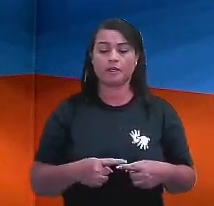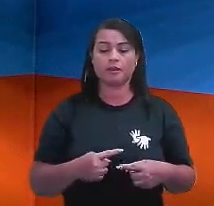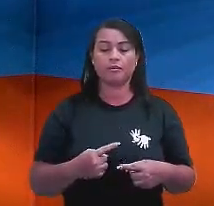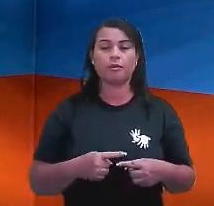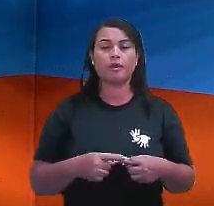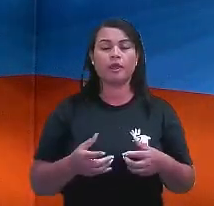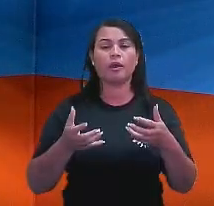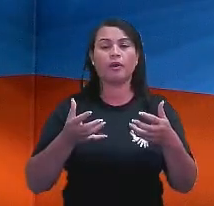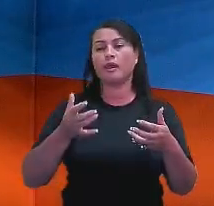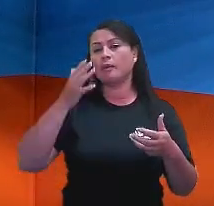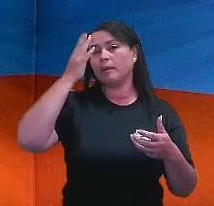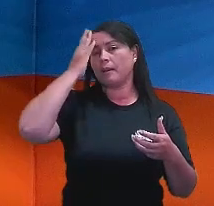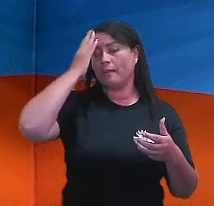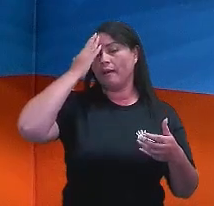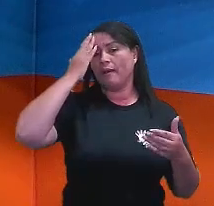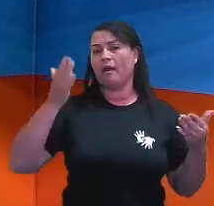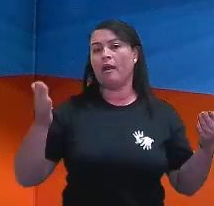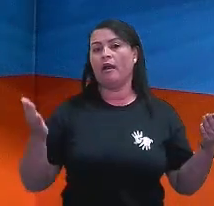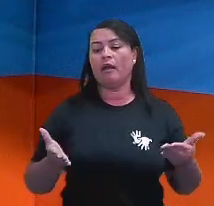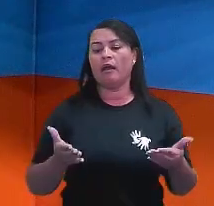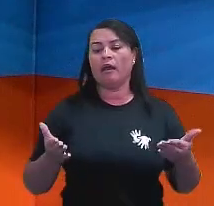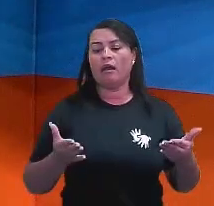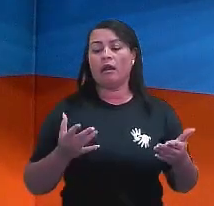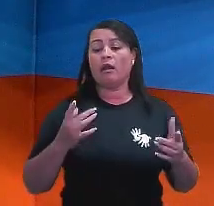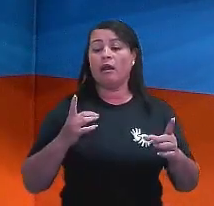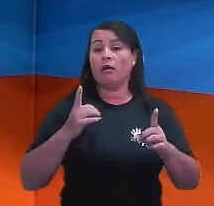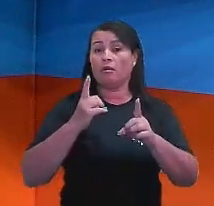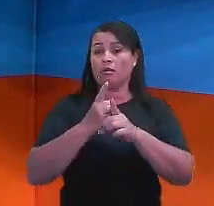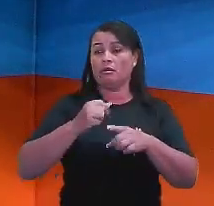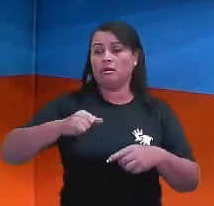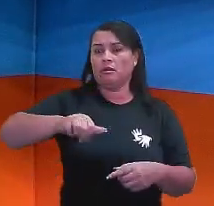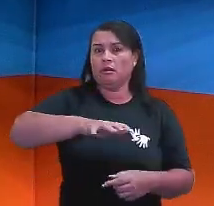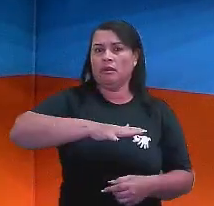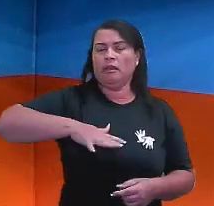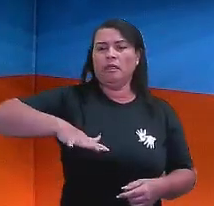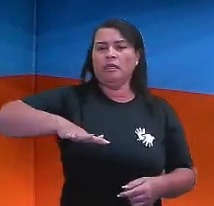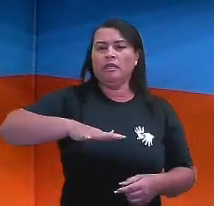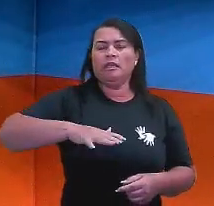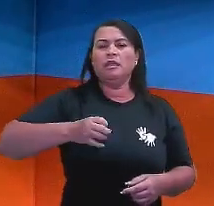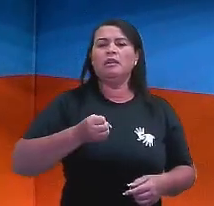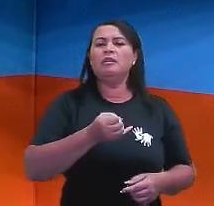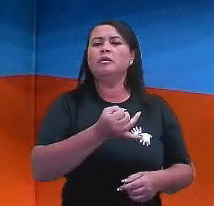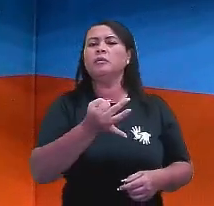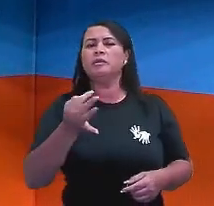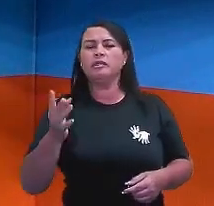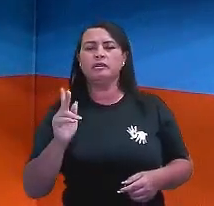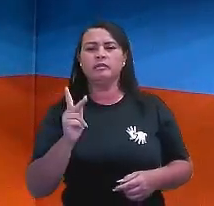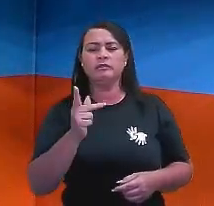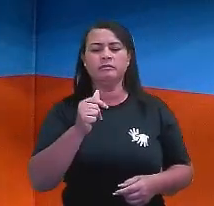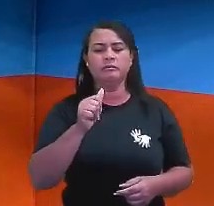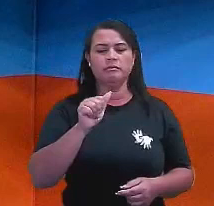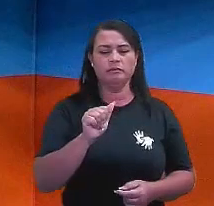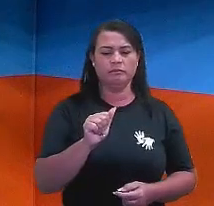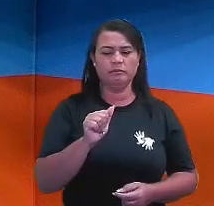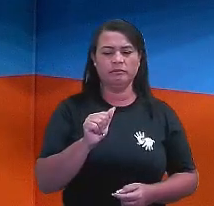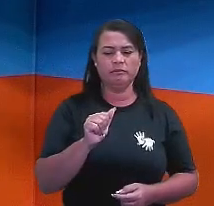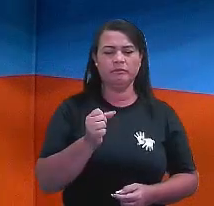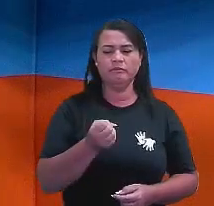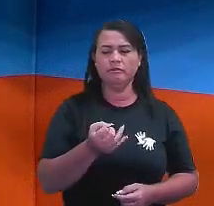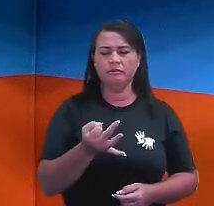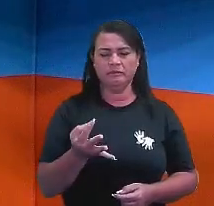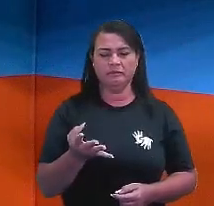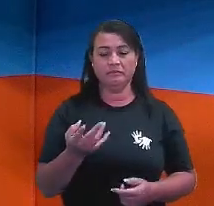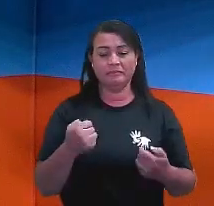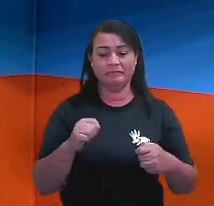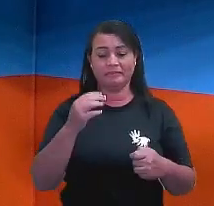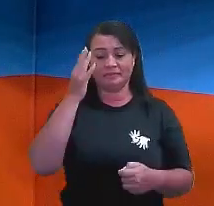eu quero saber agora, né? Eu achei aqui a área aproximada. Quantos hectares? Para eu descobrir a relação de hectares,